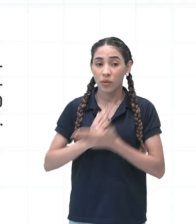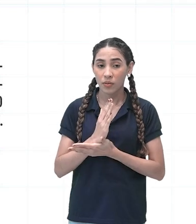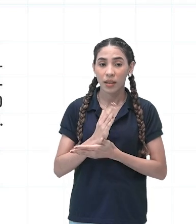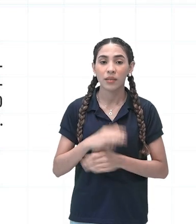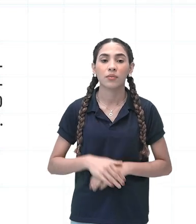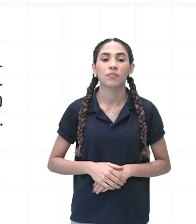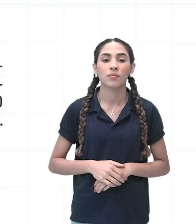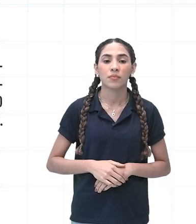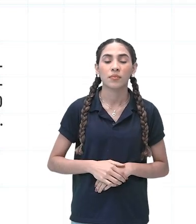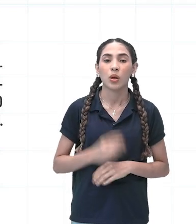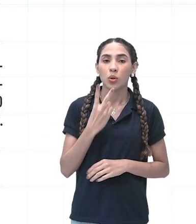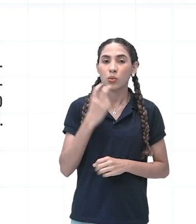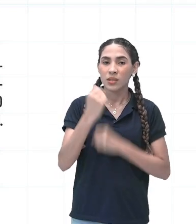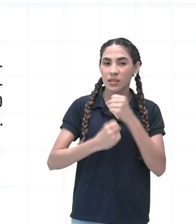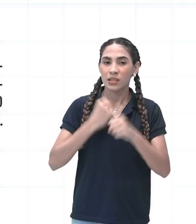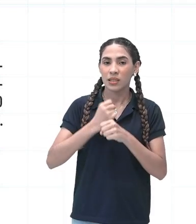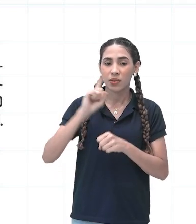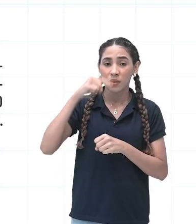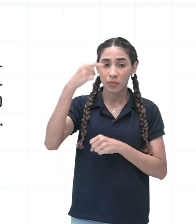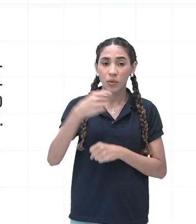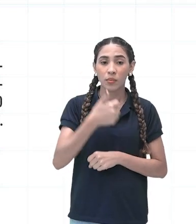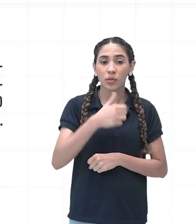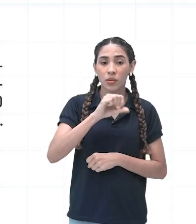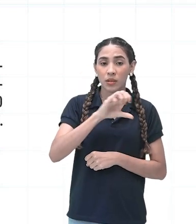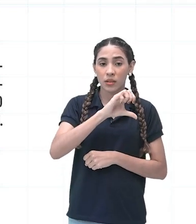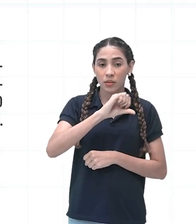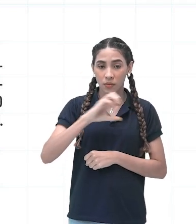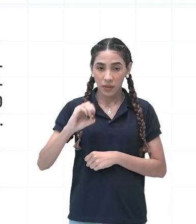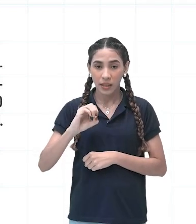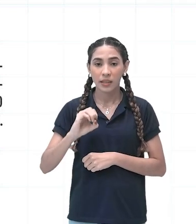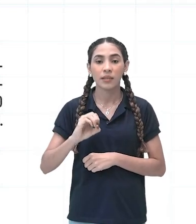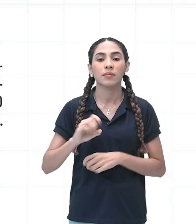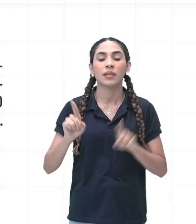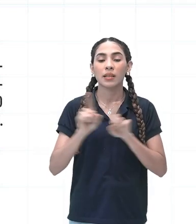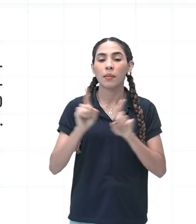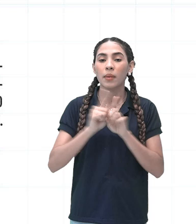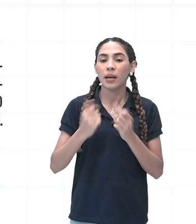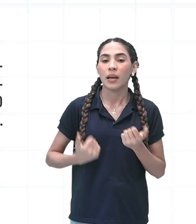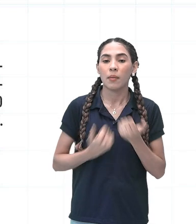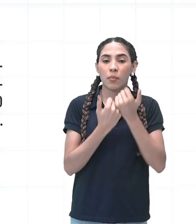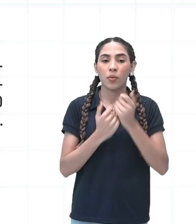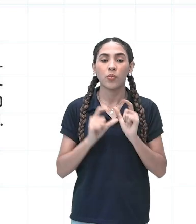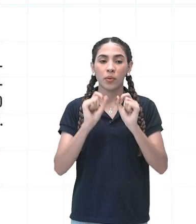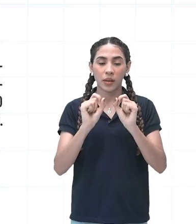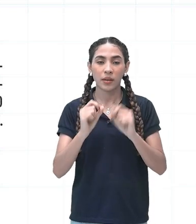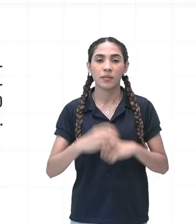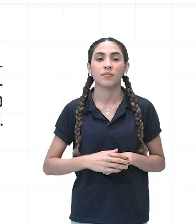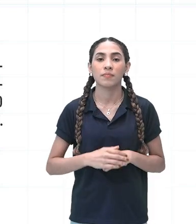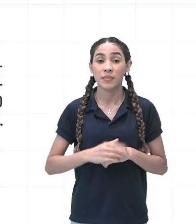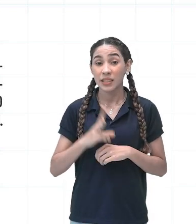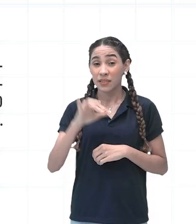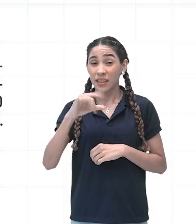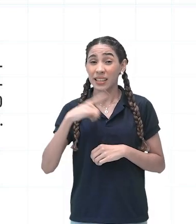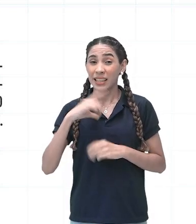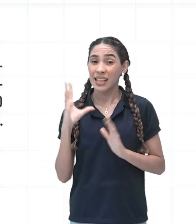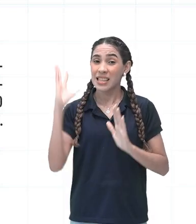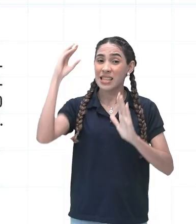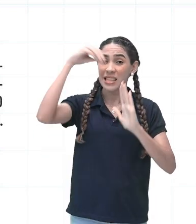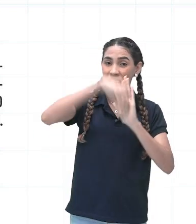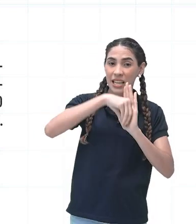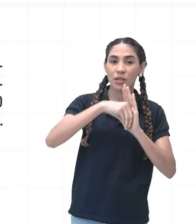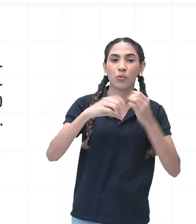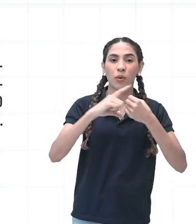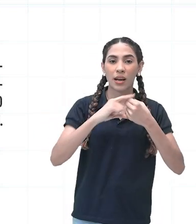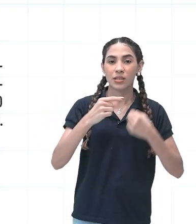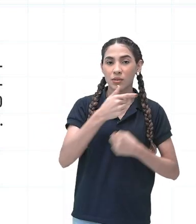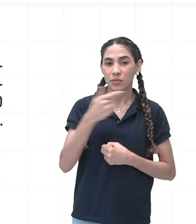aí cerca de 2 anos depois, em 1990. E regulamenta justamente aquilo que vai estar lá naquele